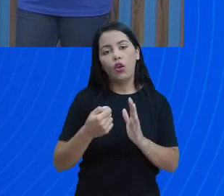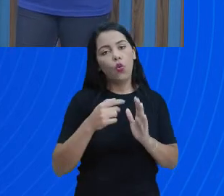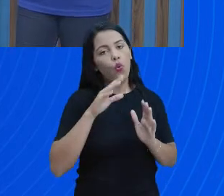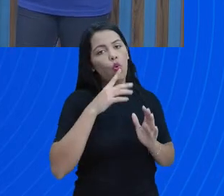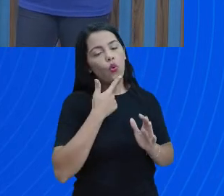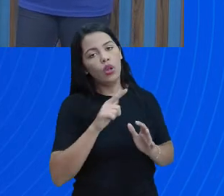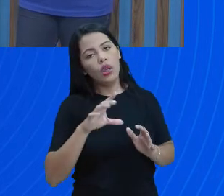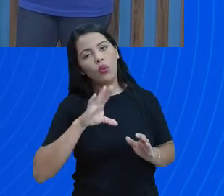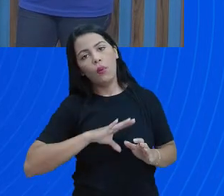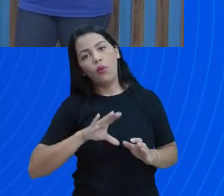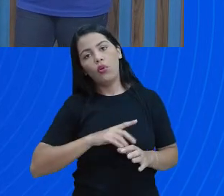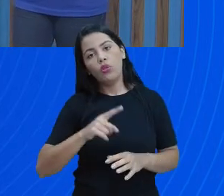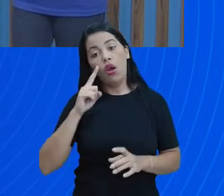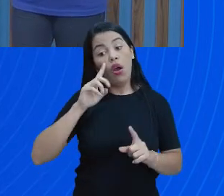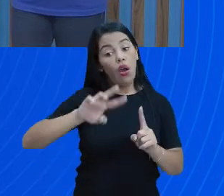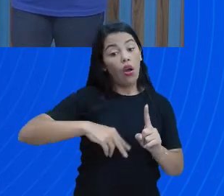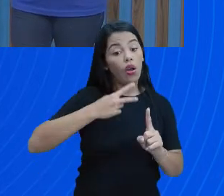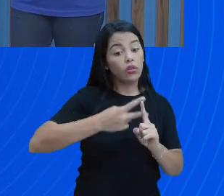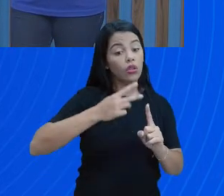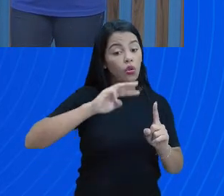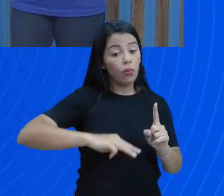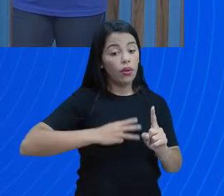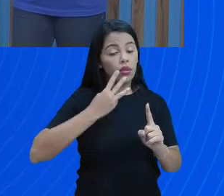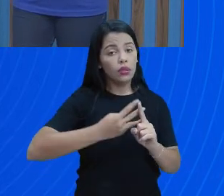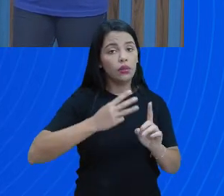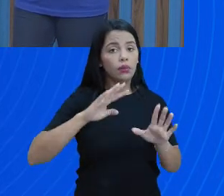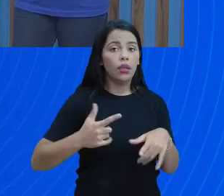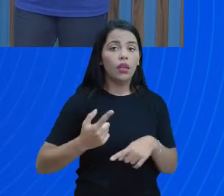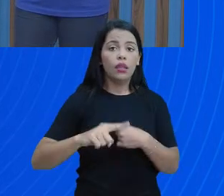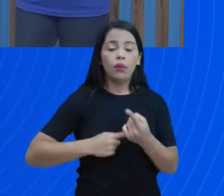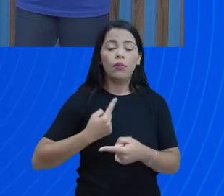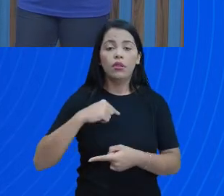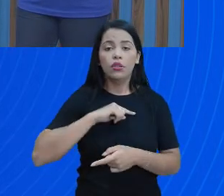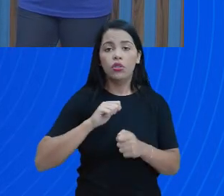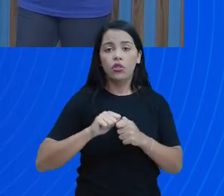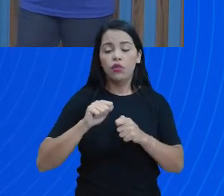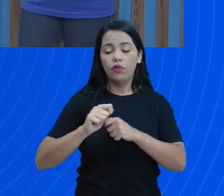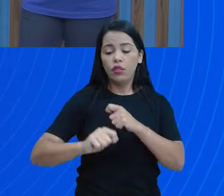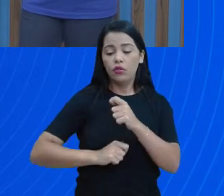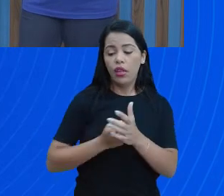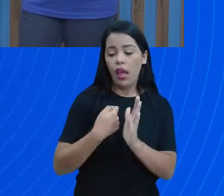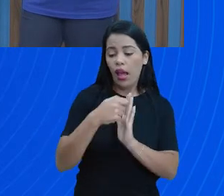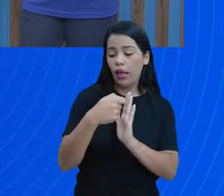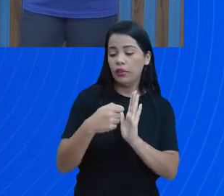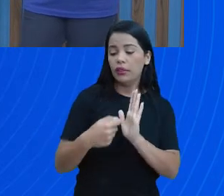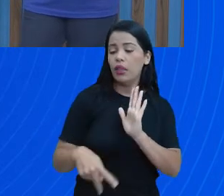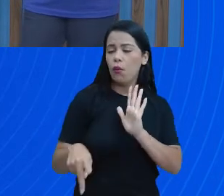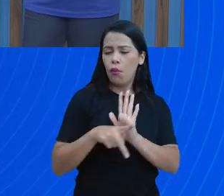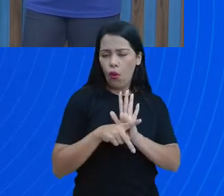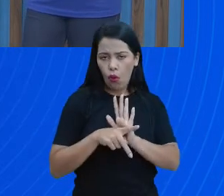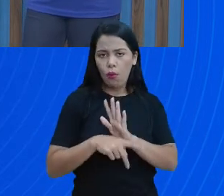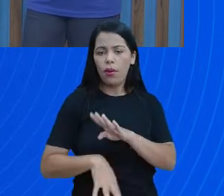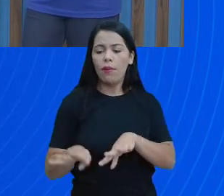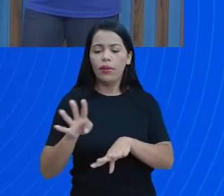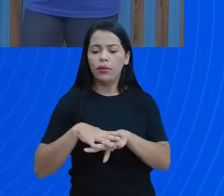está dobrando, está triplicando. E depois a gente fez a escrita matemática disso, tá certo? Para eu não me